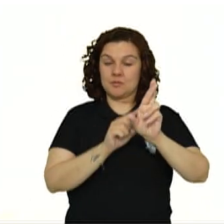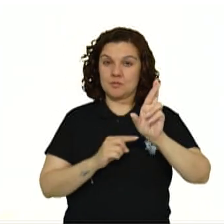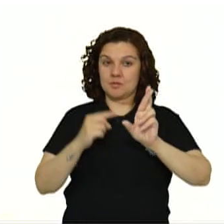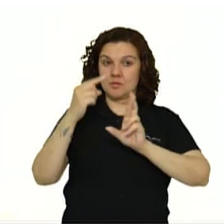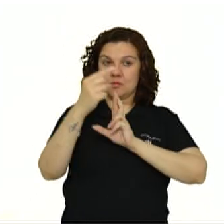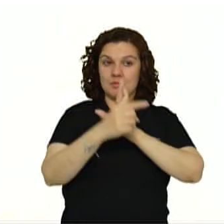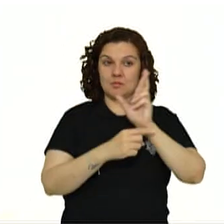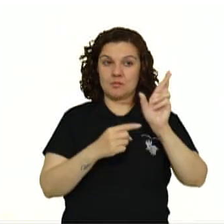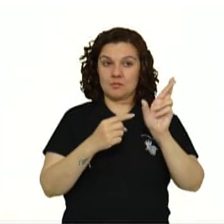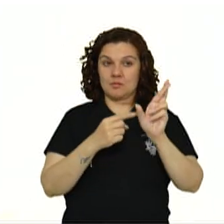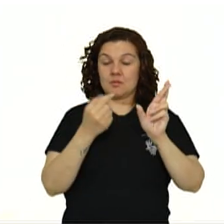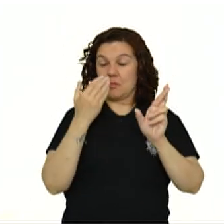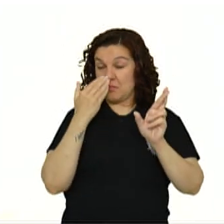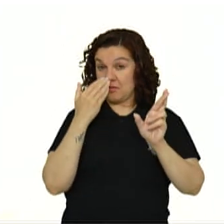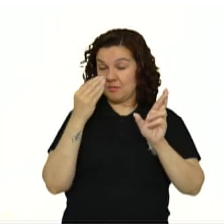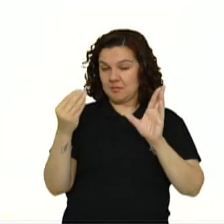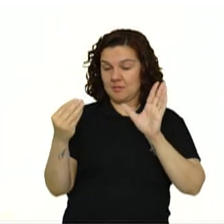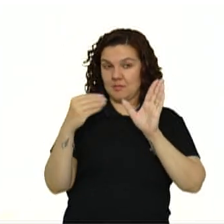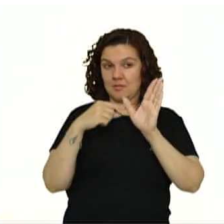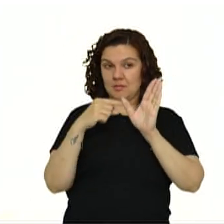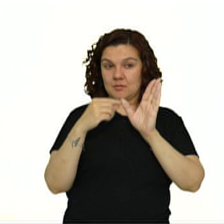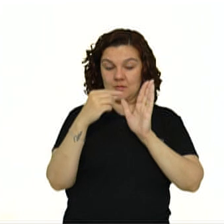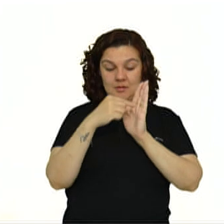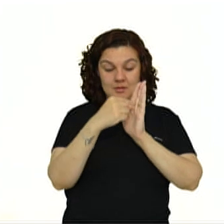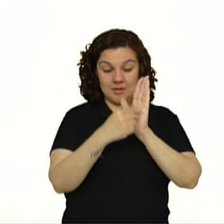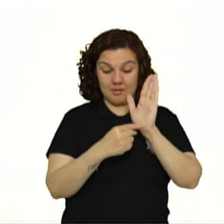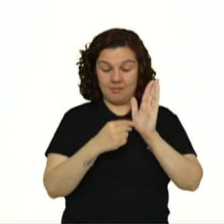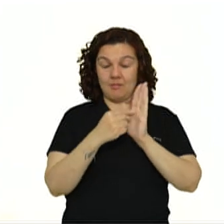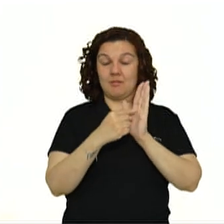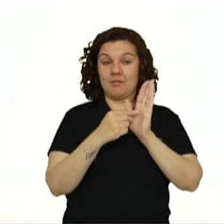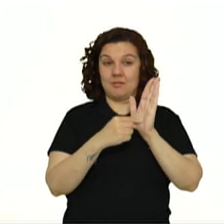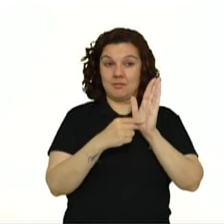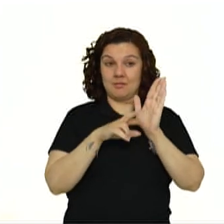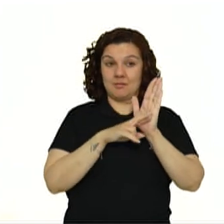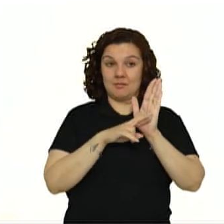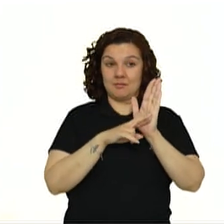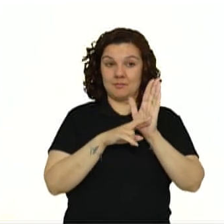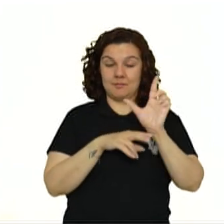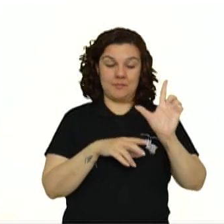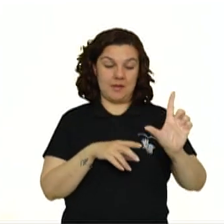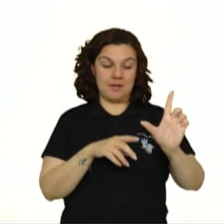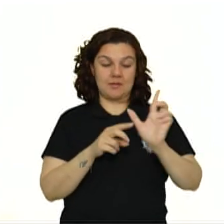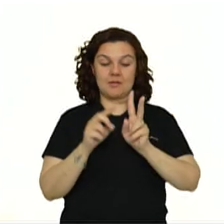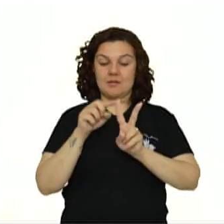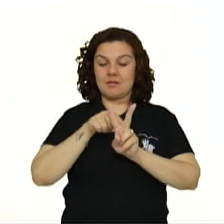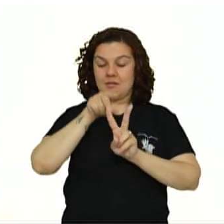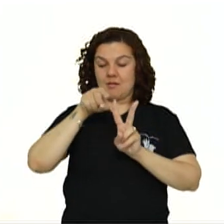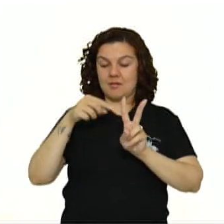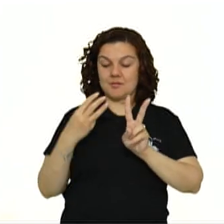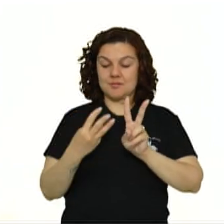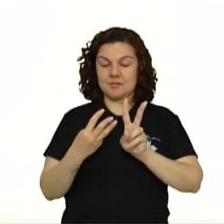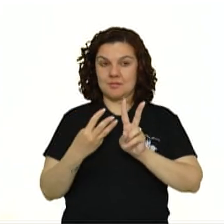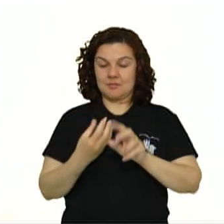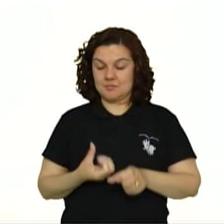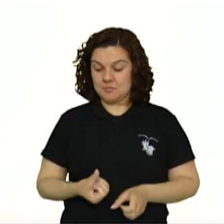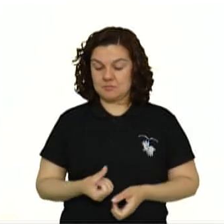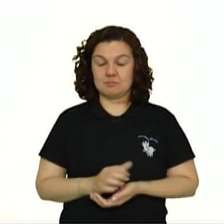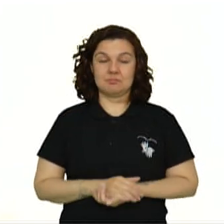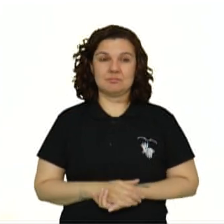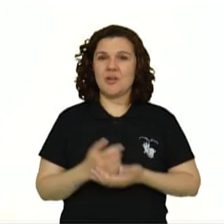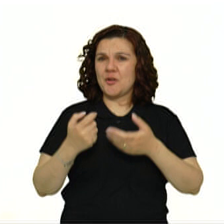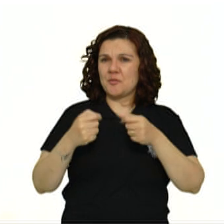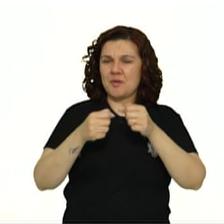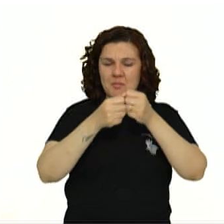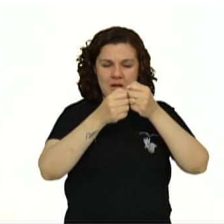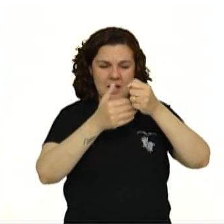raio circunscrito, ou seja, o raio que está dentro, vale L raiz de 3 sobre 6. Eu não vou ficar